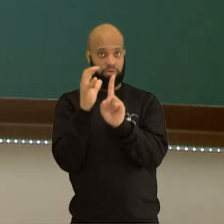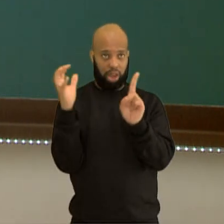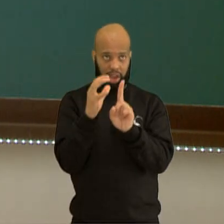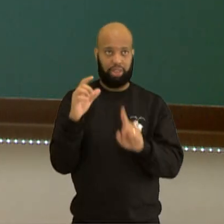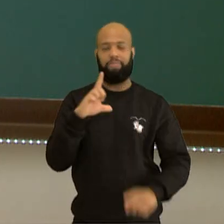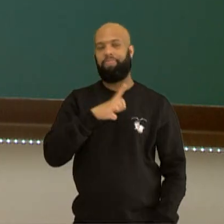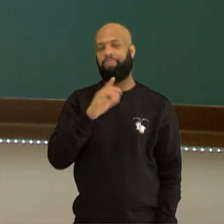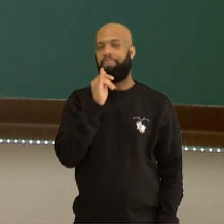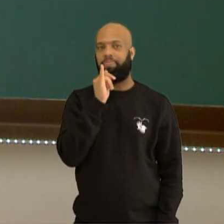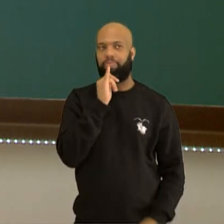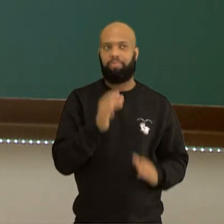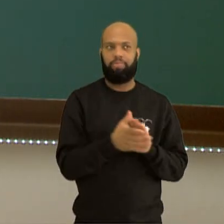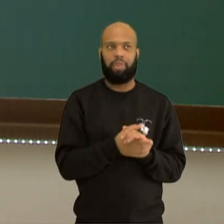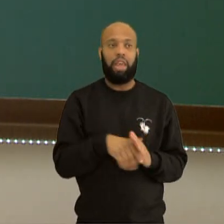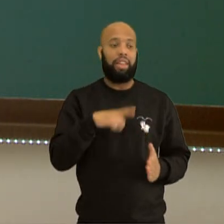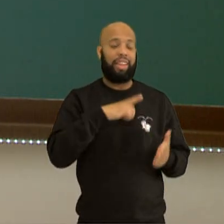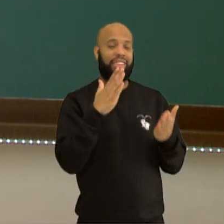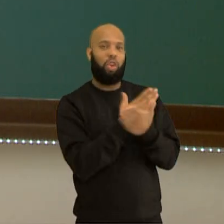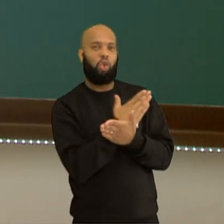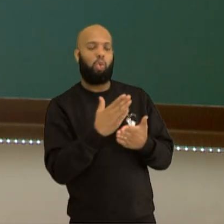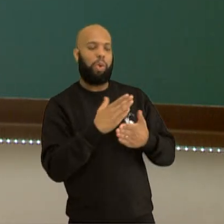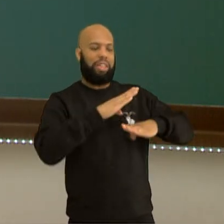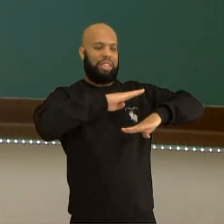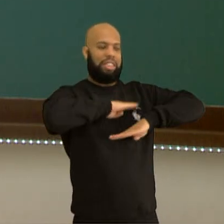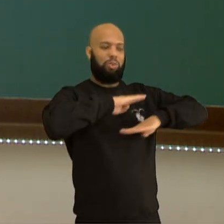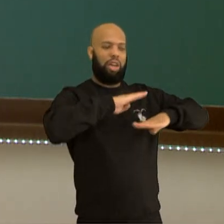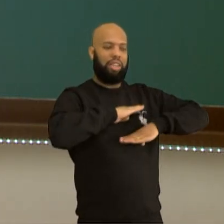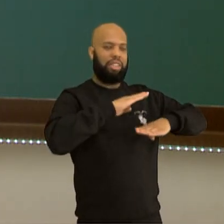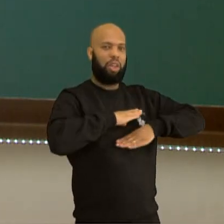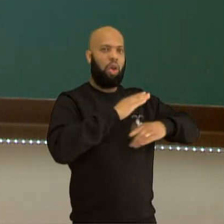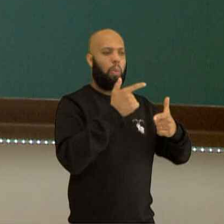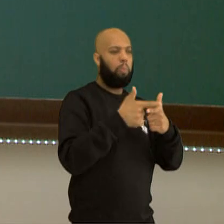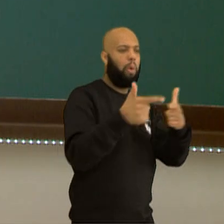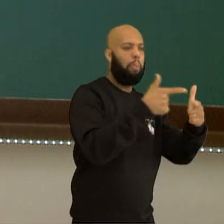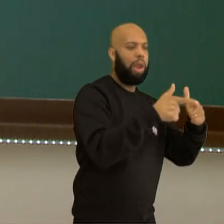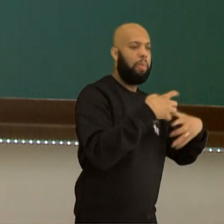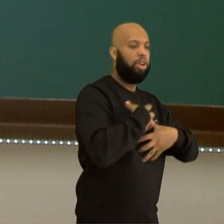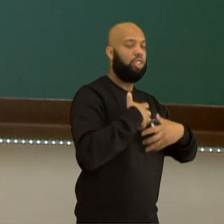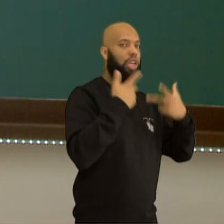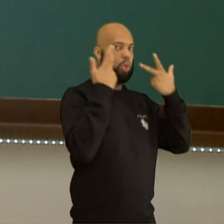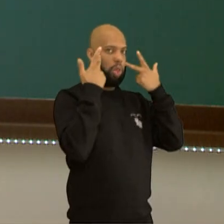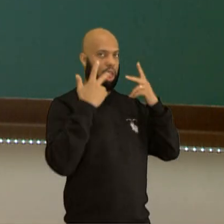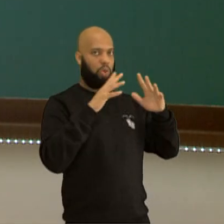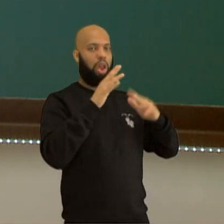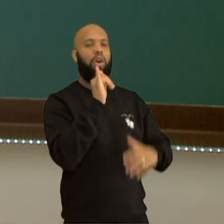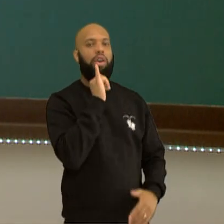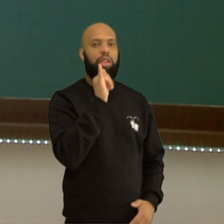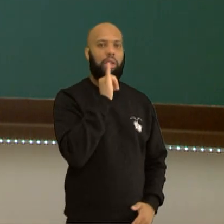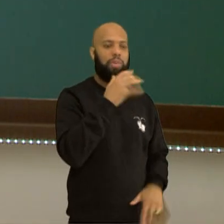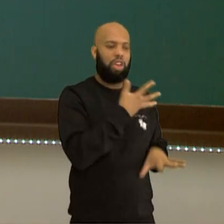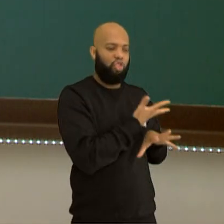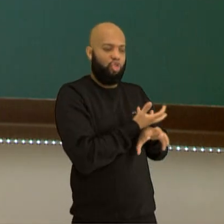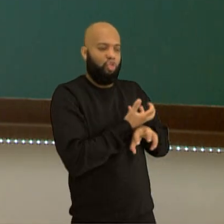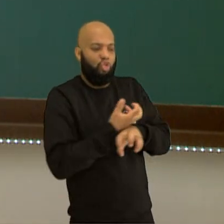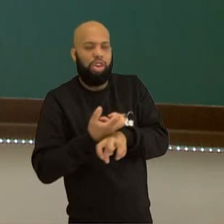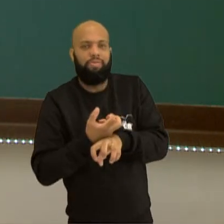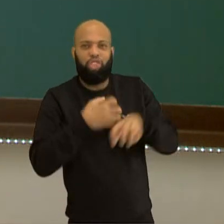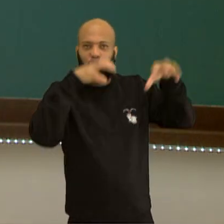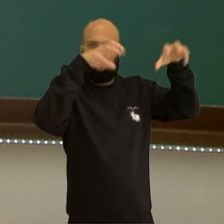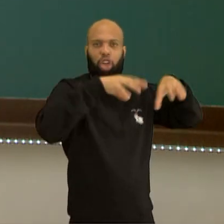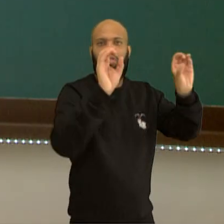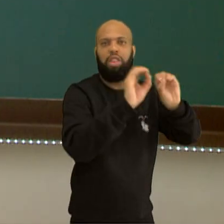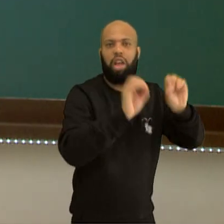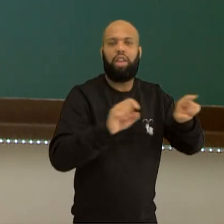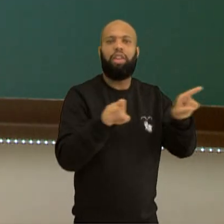aqui, como fugir de situações adversas naturais, como as secas, como terremotos. Então,